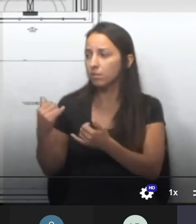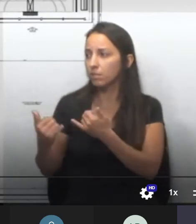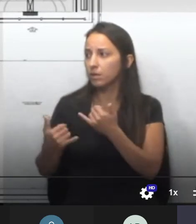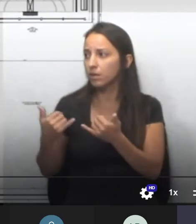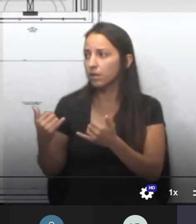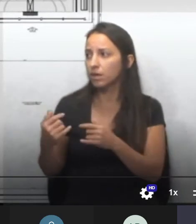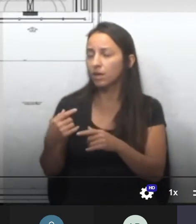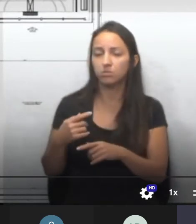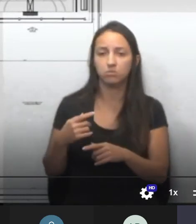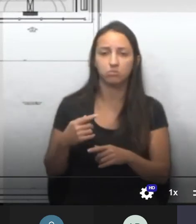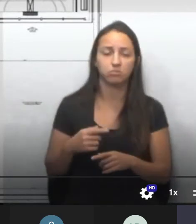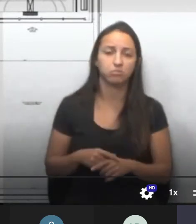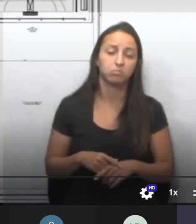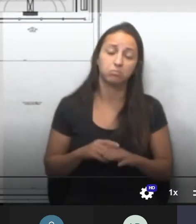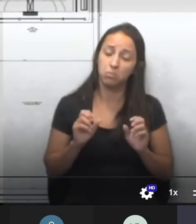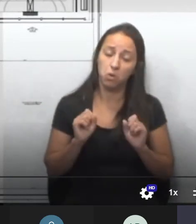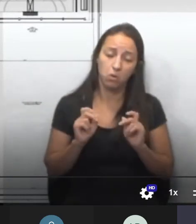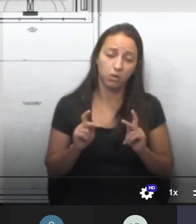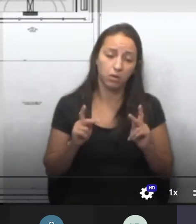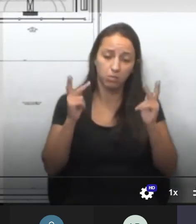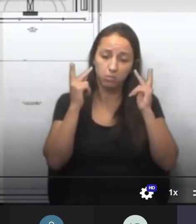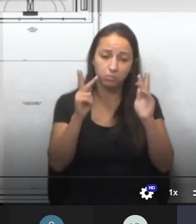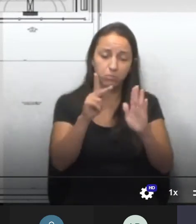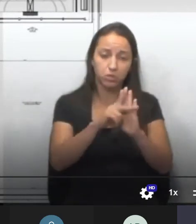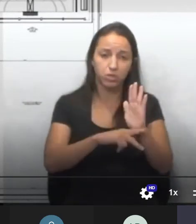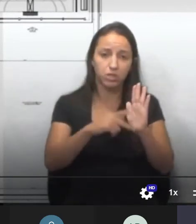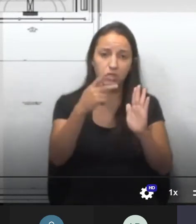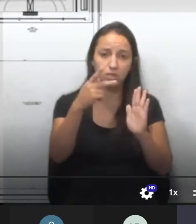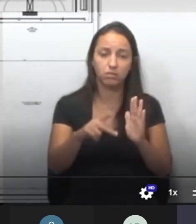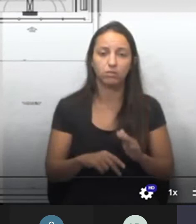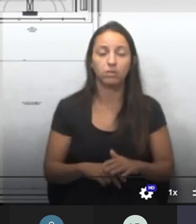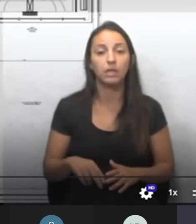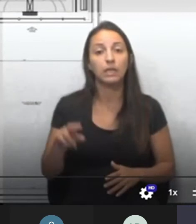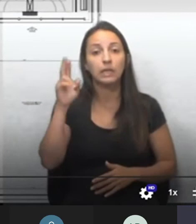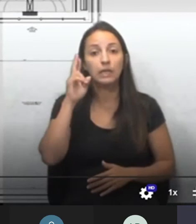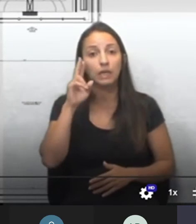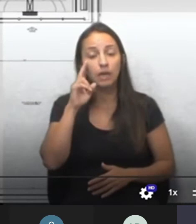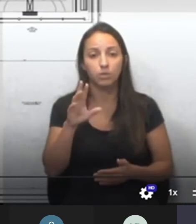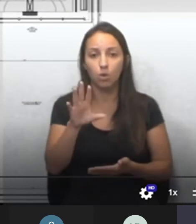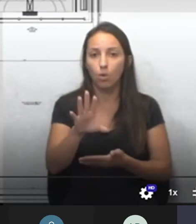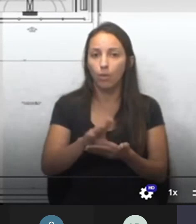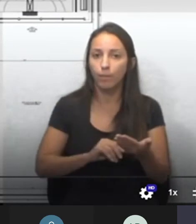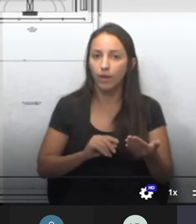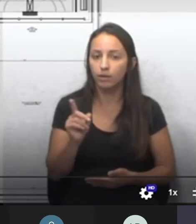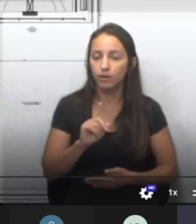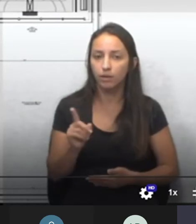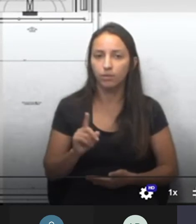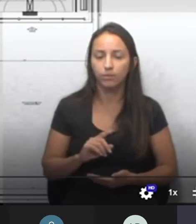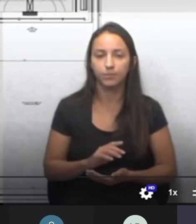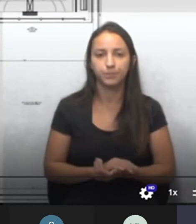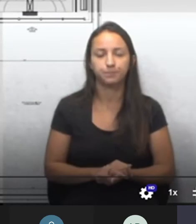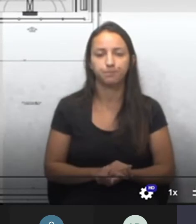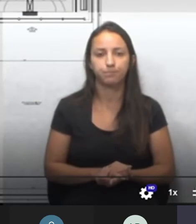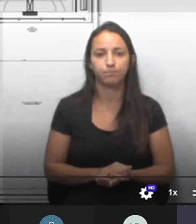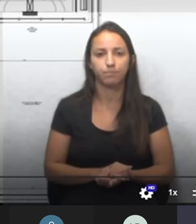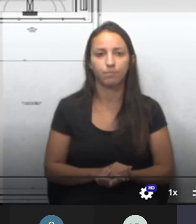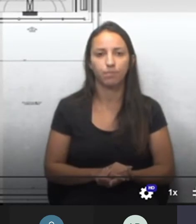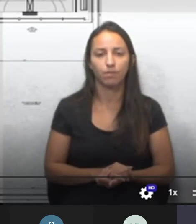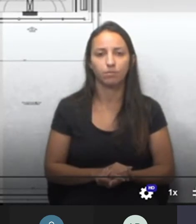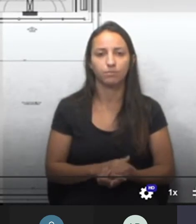para circular. Ok, o projeto é seu. Lembre-se de não copiar, hein?